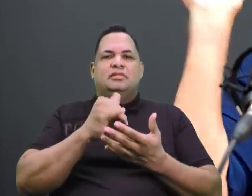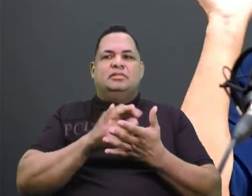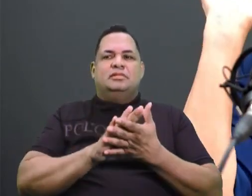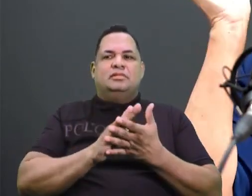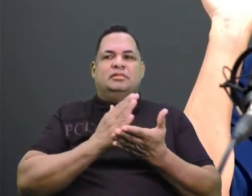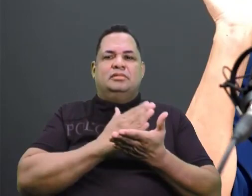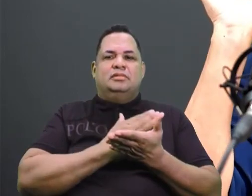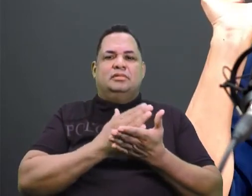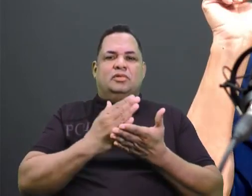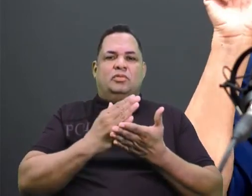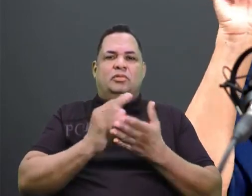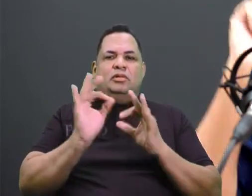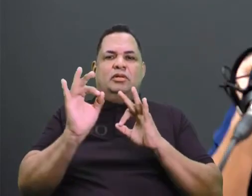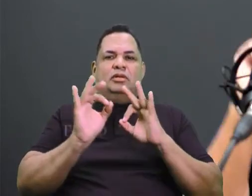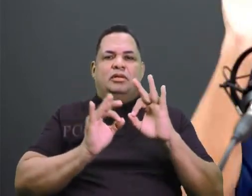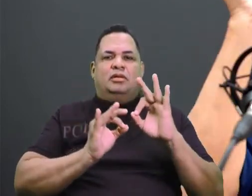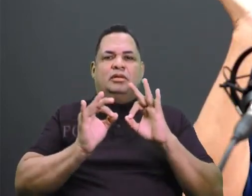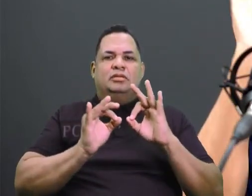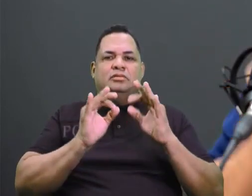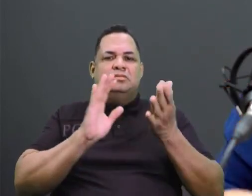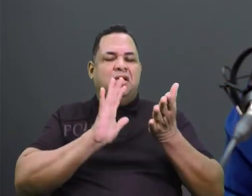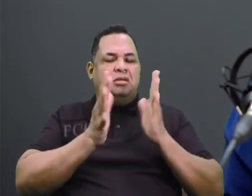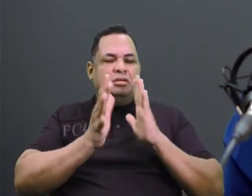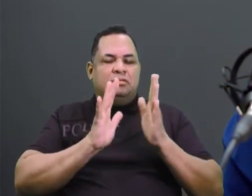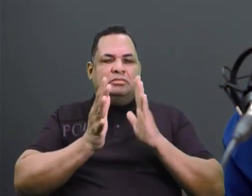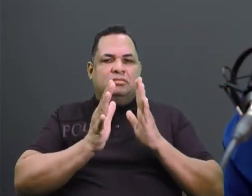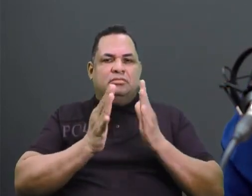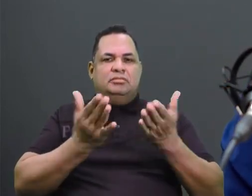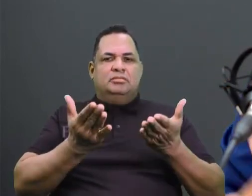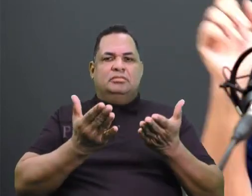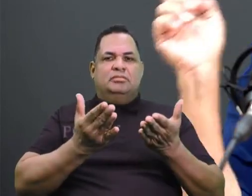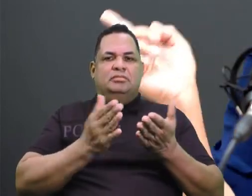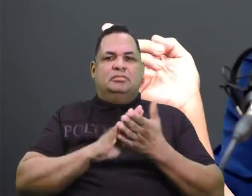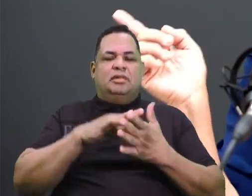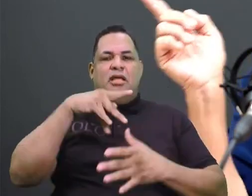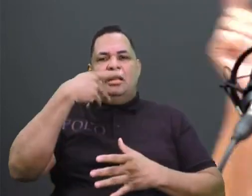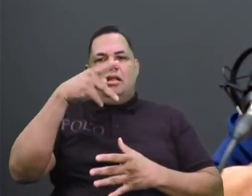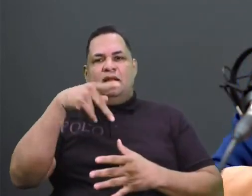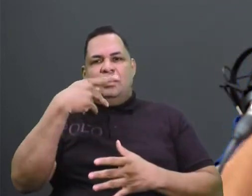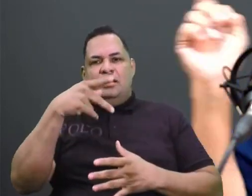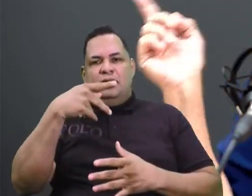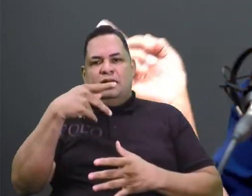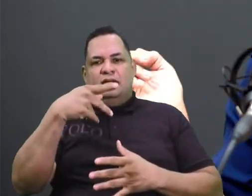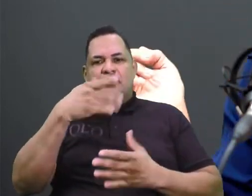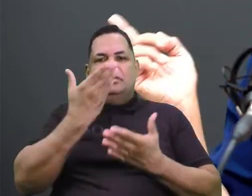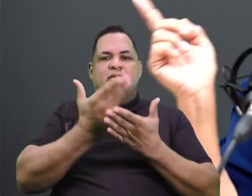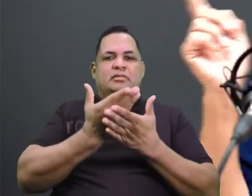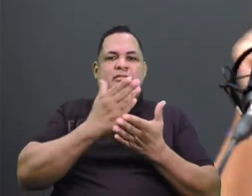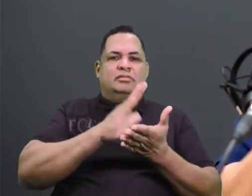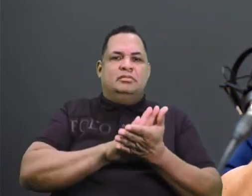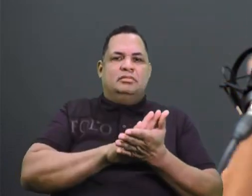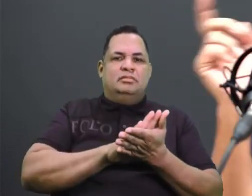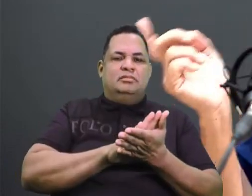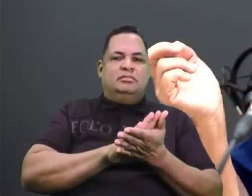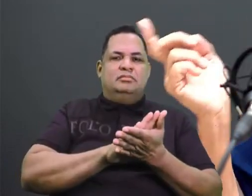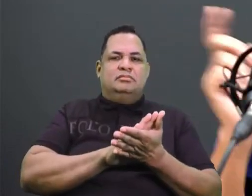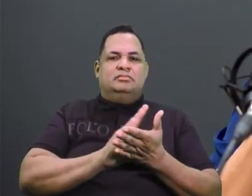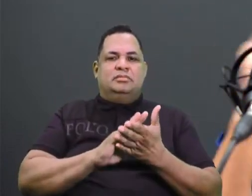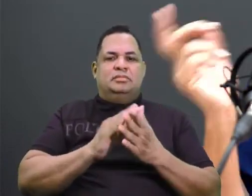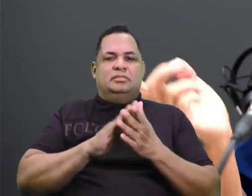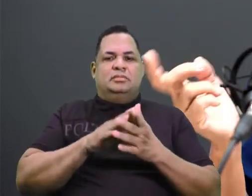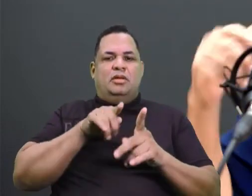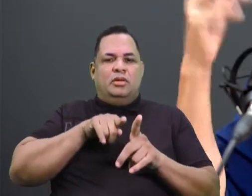eu comecei a sinalizar. Ele falava, era uma tradução não